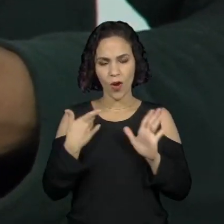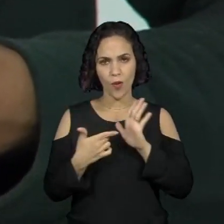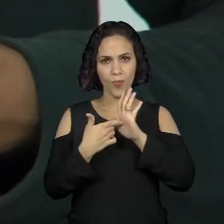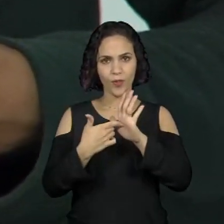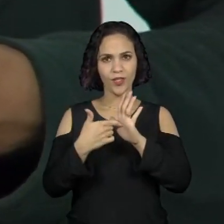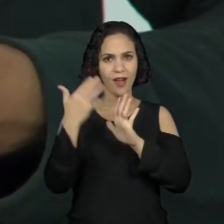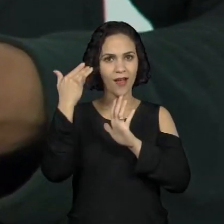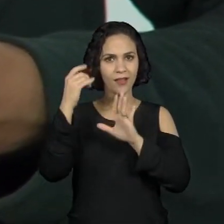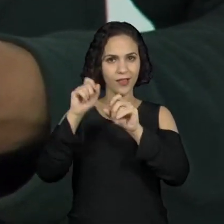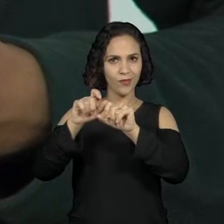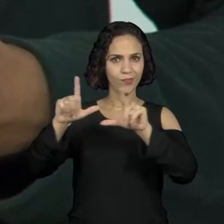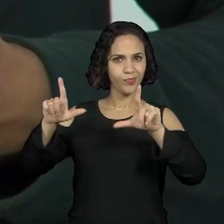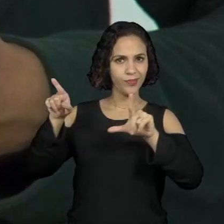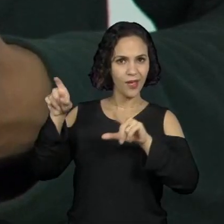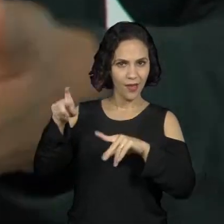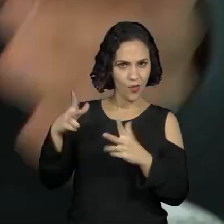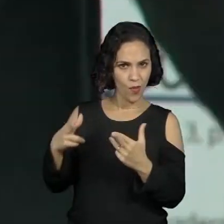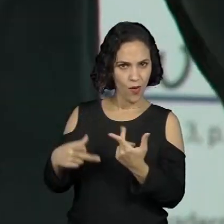Atenção.